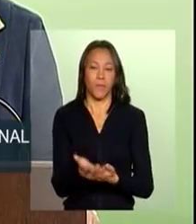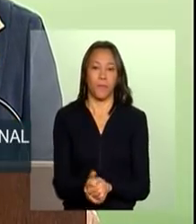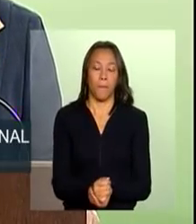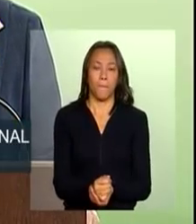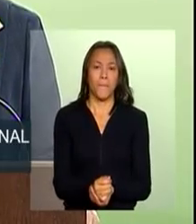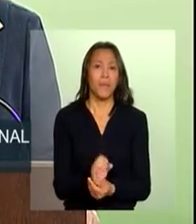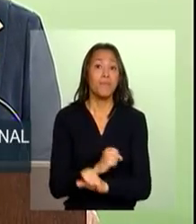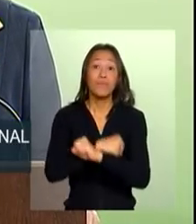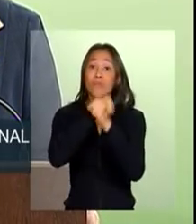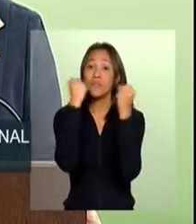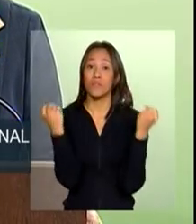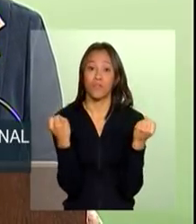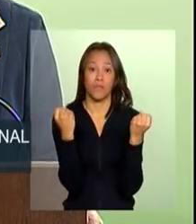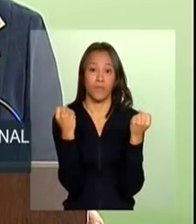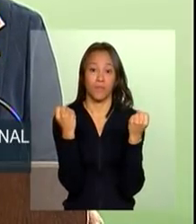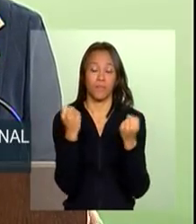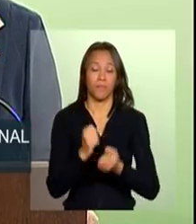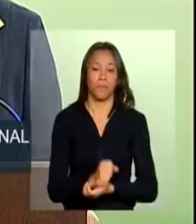É impossível